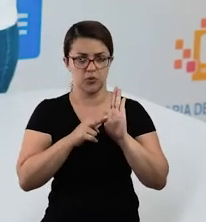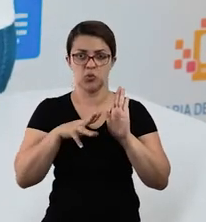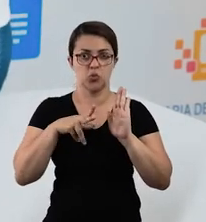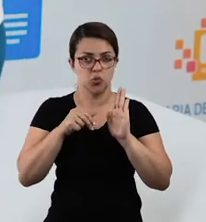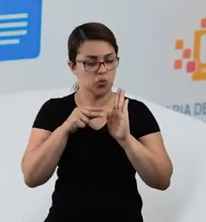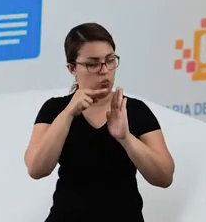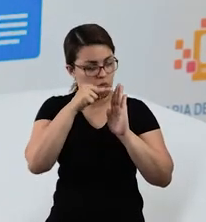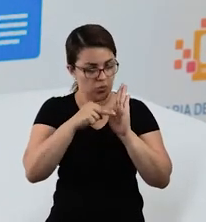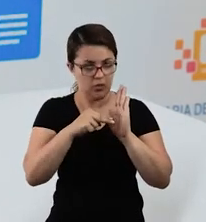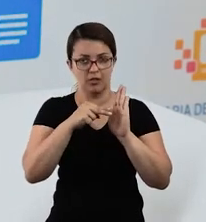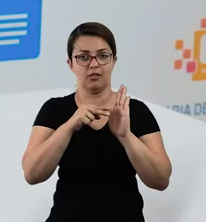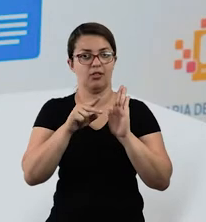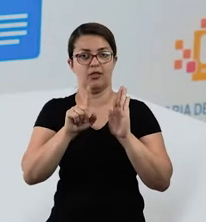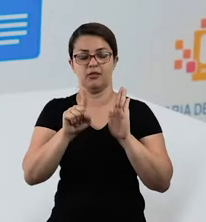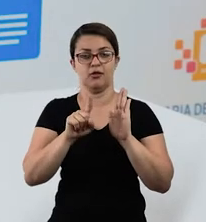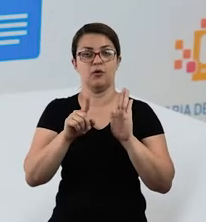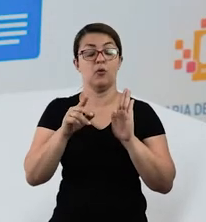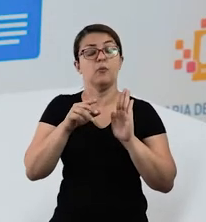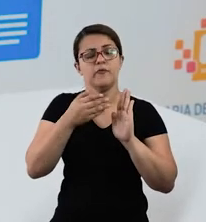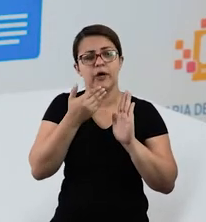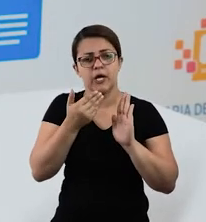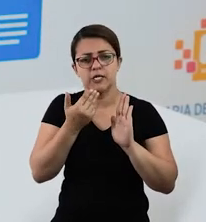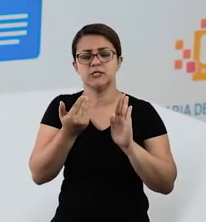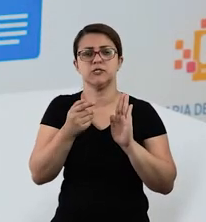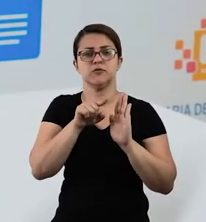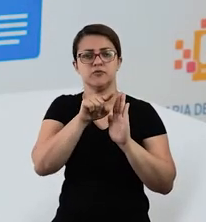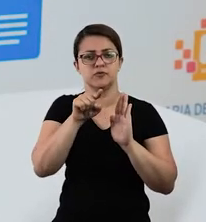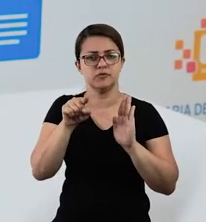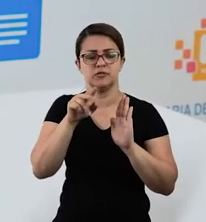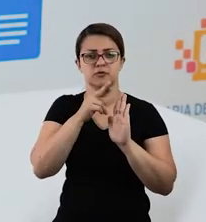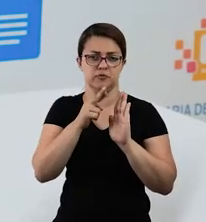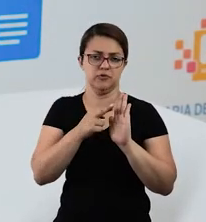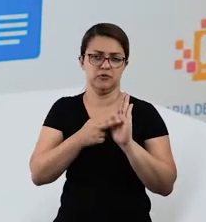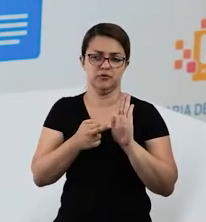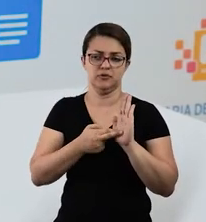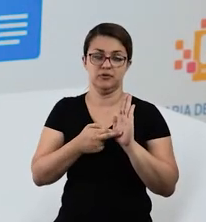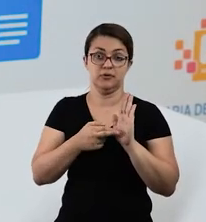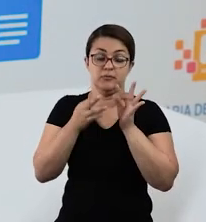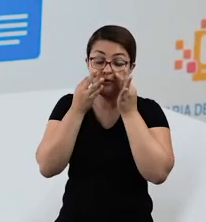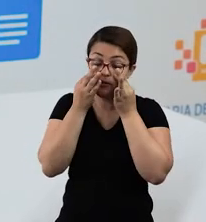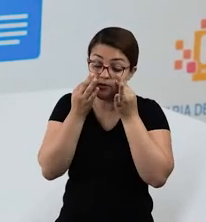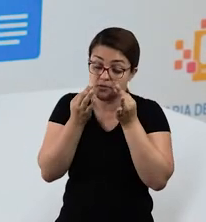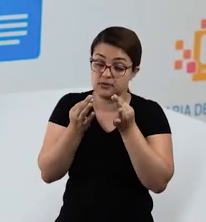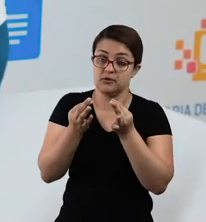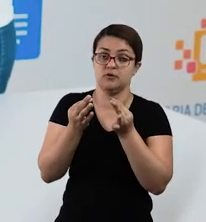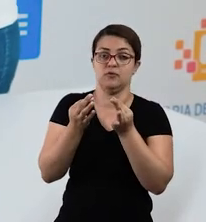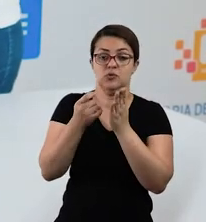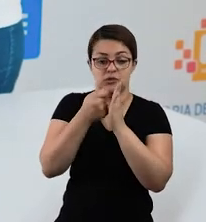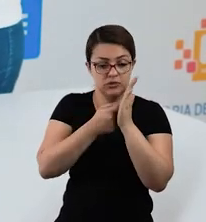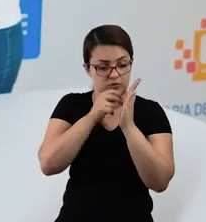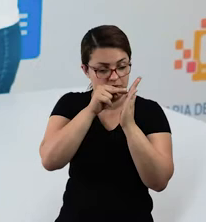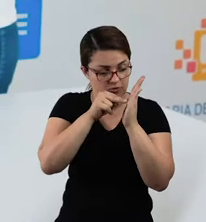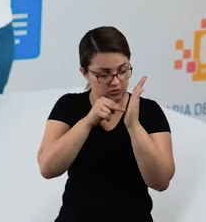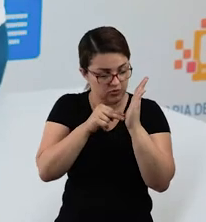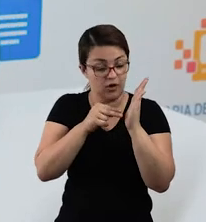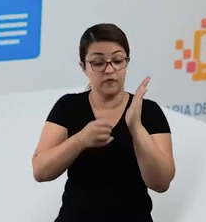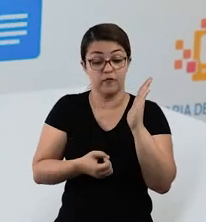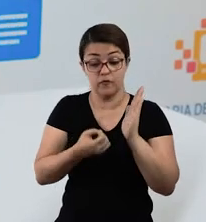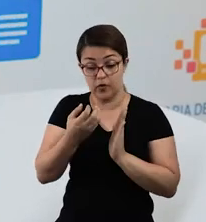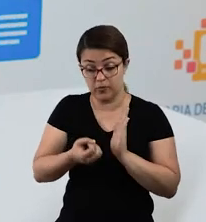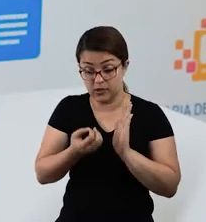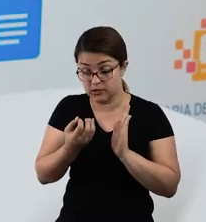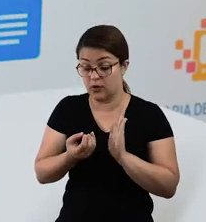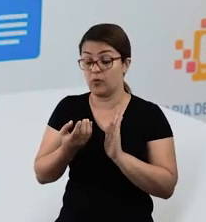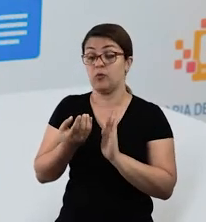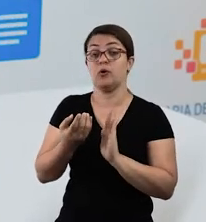ler aqui agora, mas é muito fácil para você responder, desde que você leia atentamente, né, a